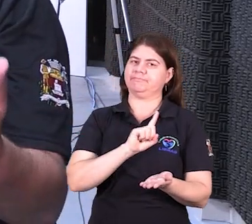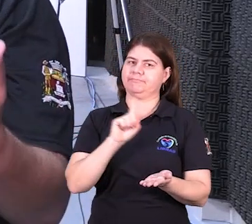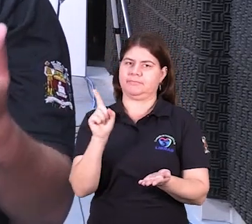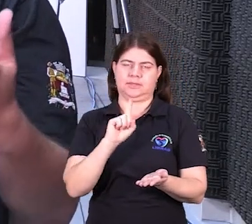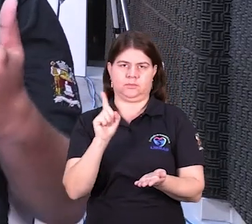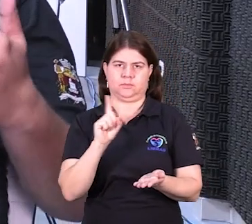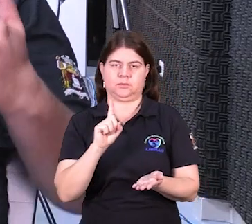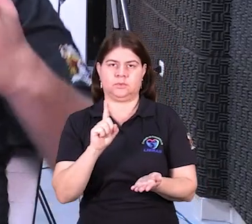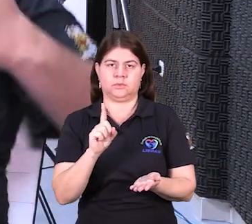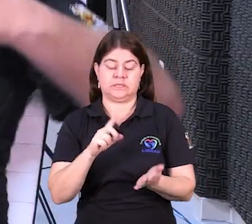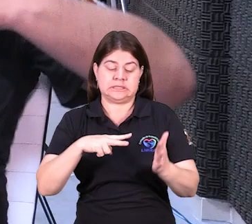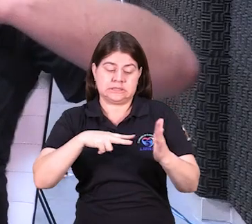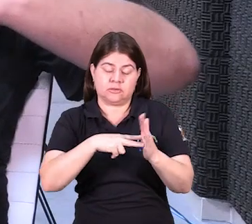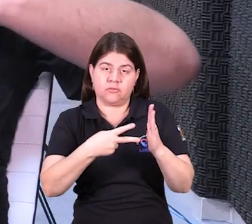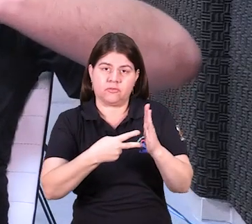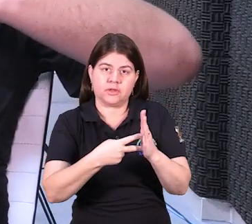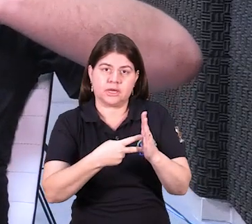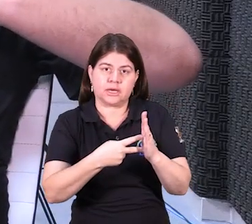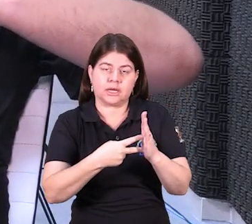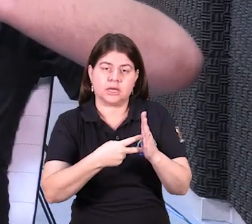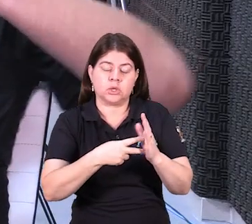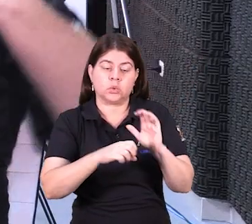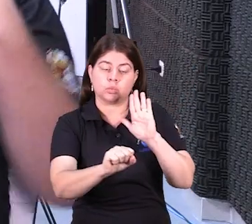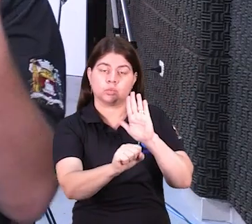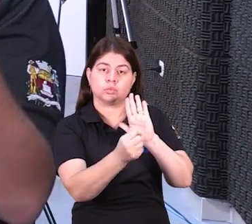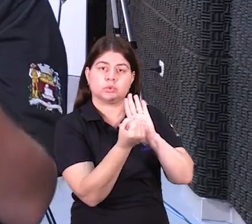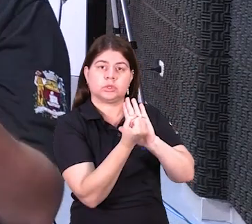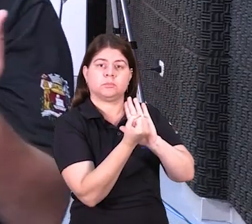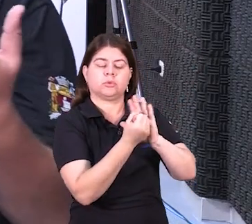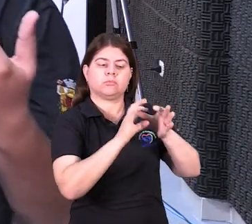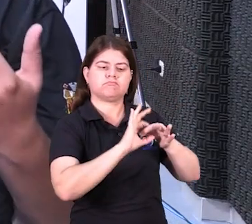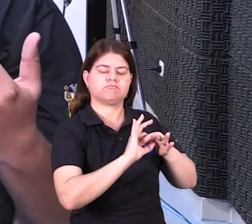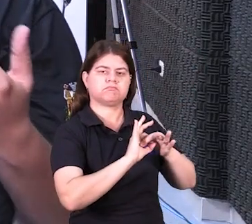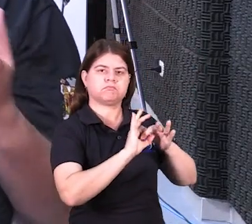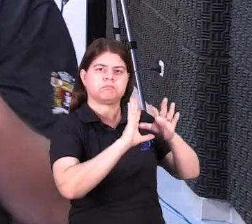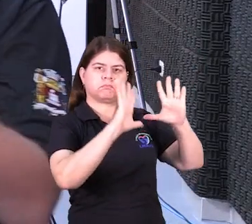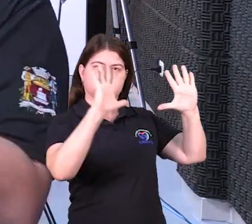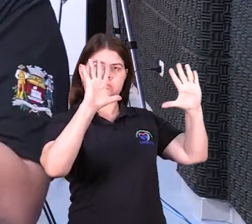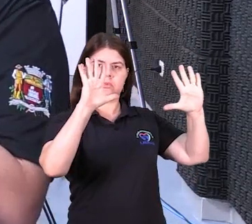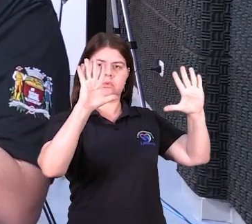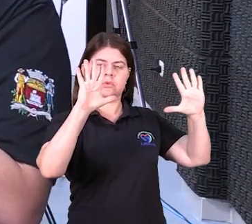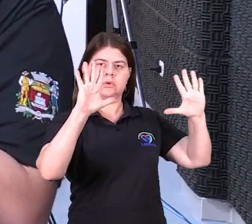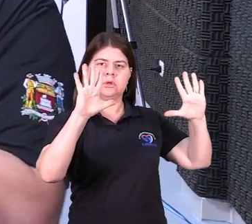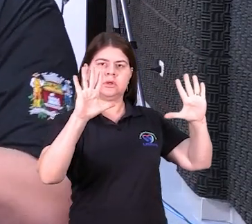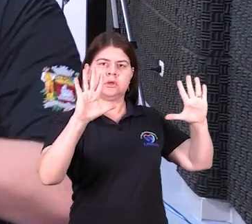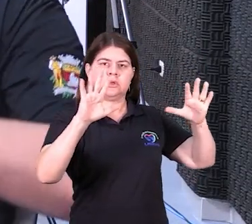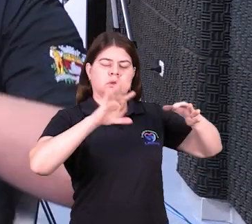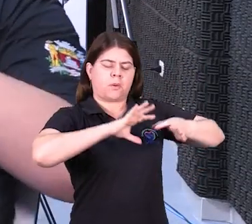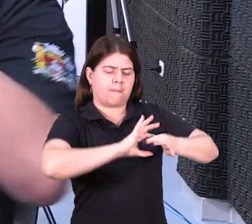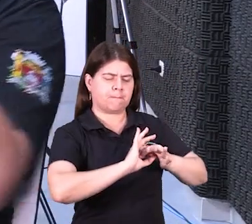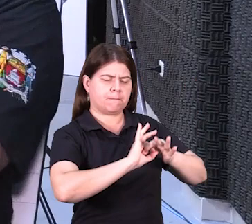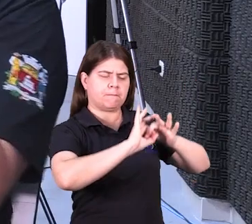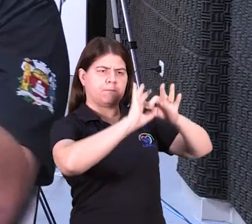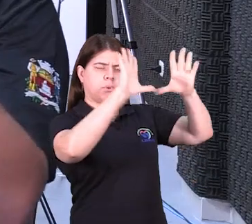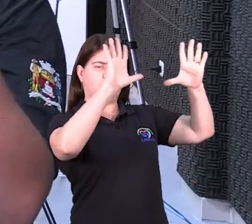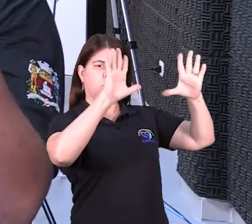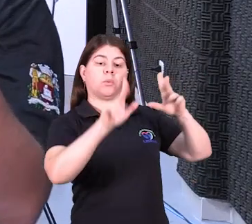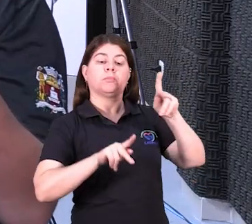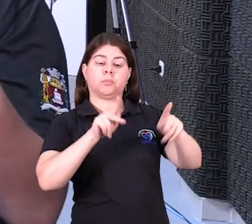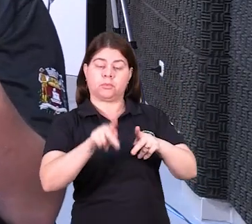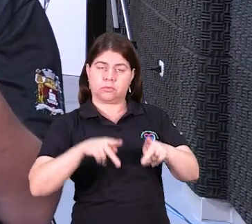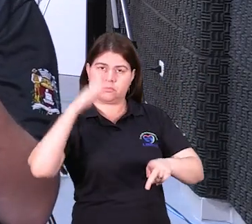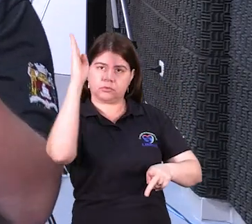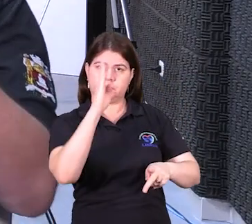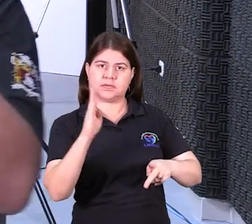A gente está falando da simbologia da liberdade, que é a liberdade raiar para o